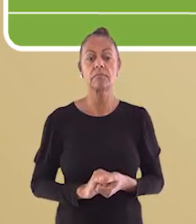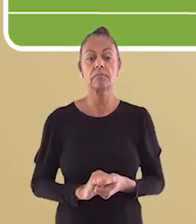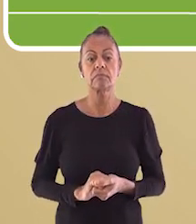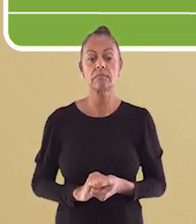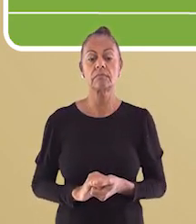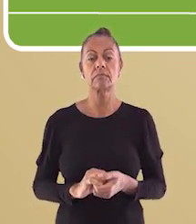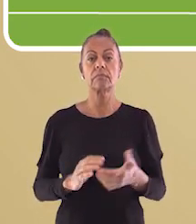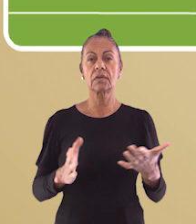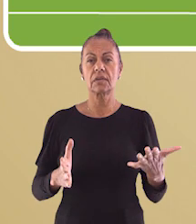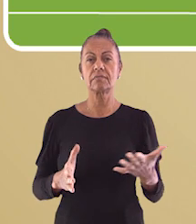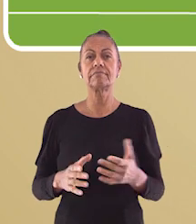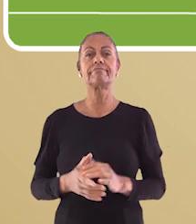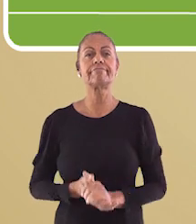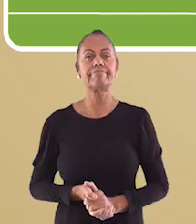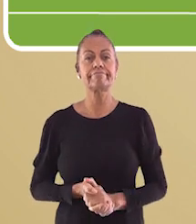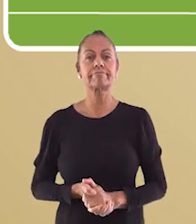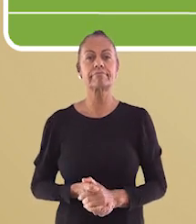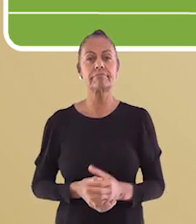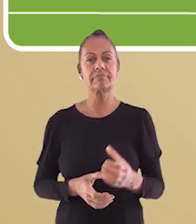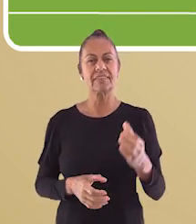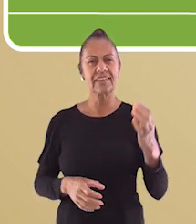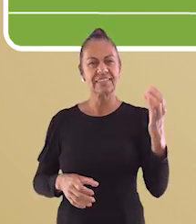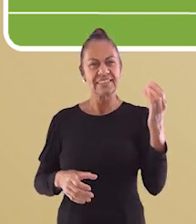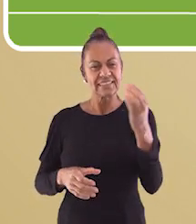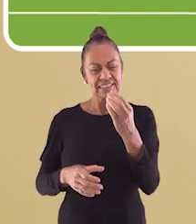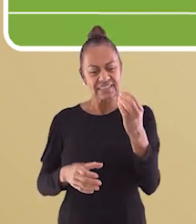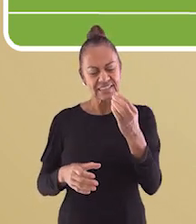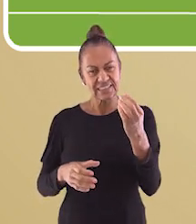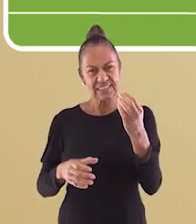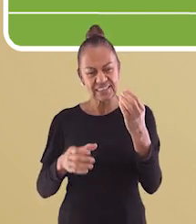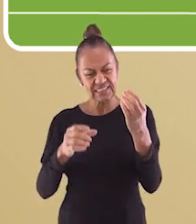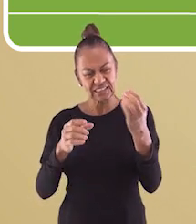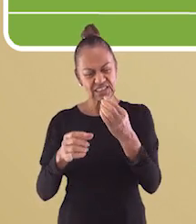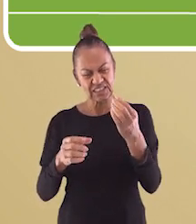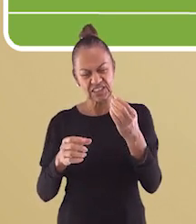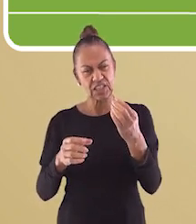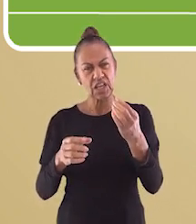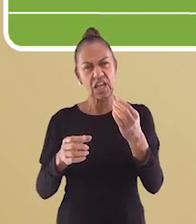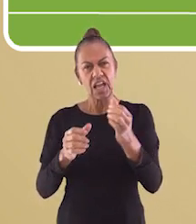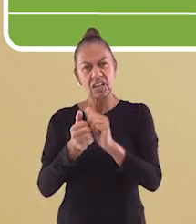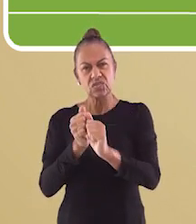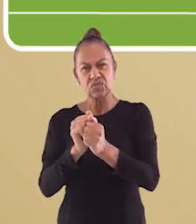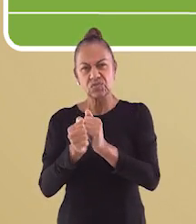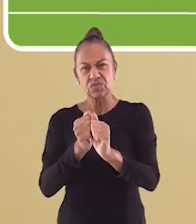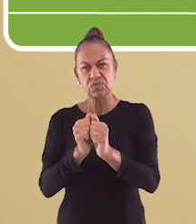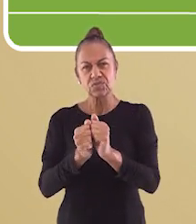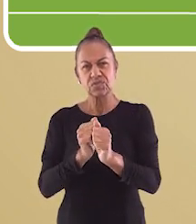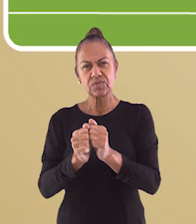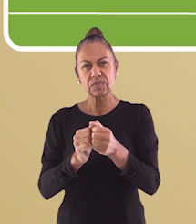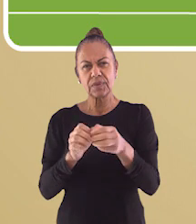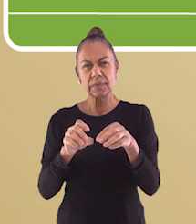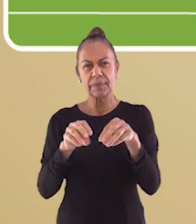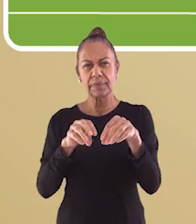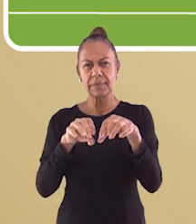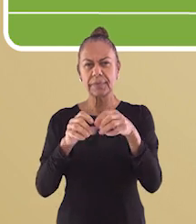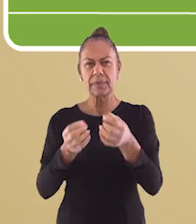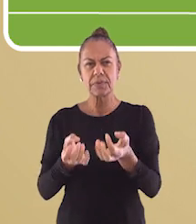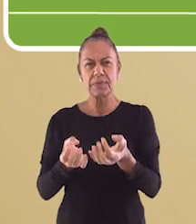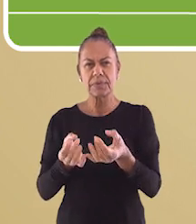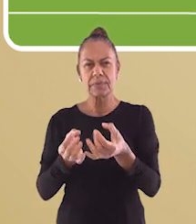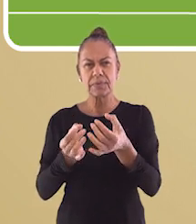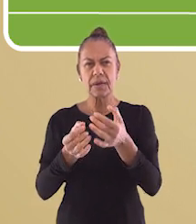é denominada cisnes de detergente, por causa da cor branca, né, como de um cisne, e por flutuar na superfície da água, como um